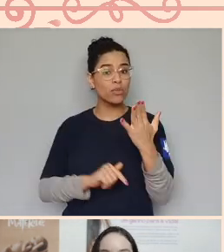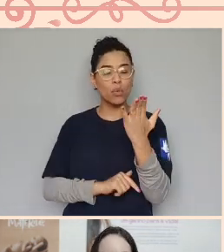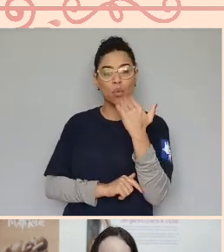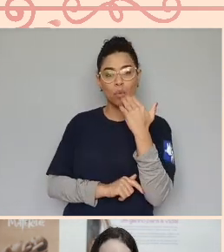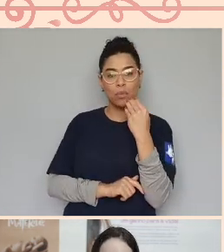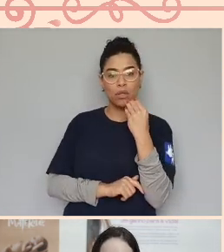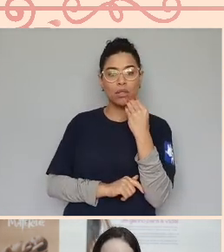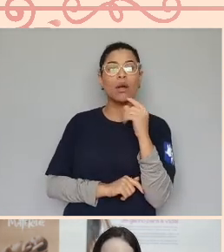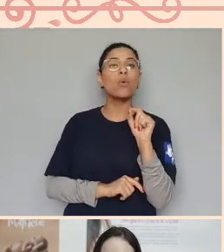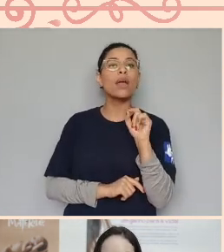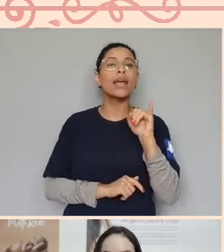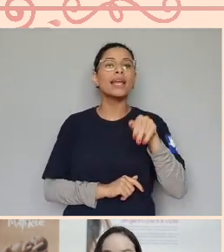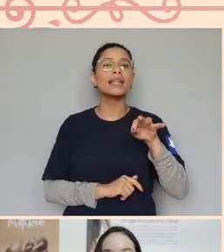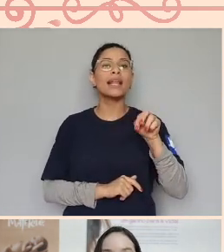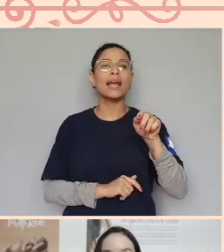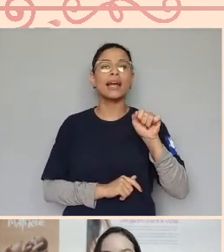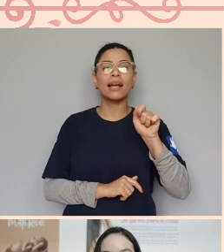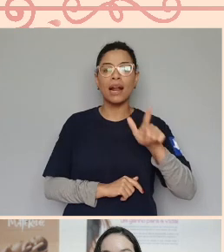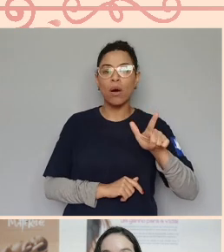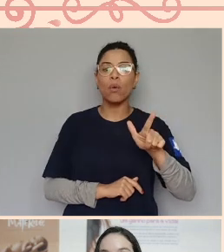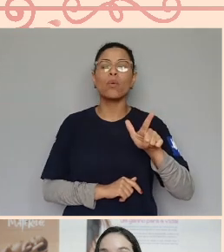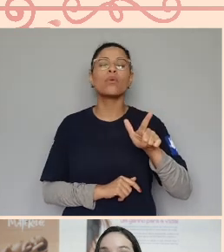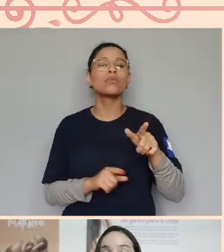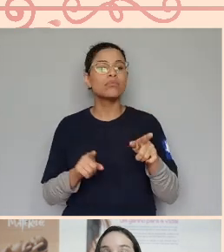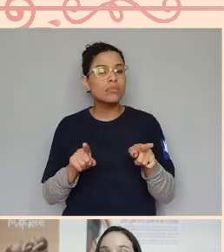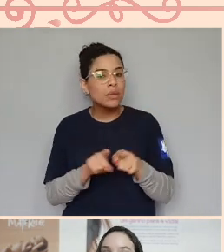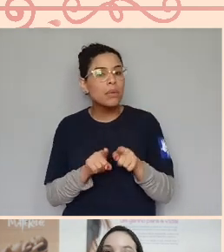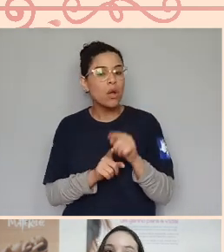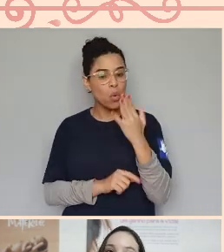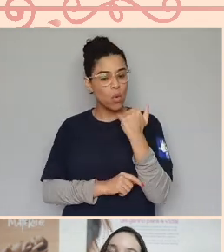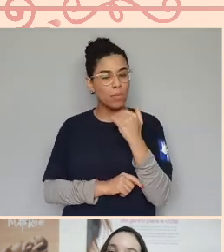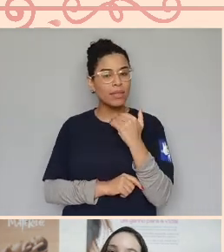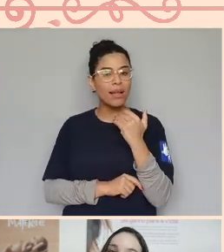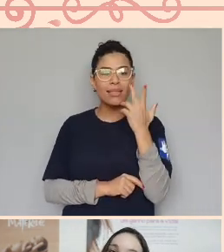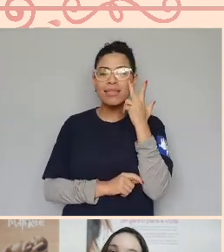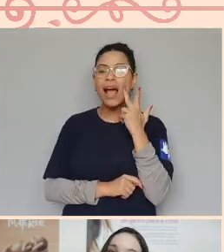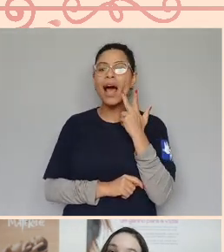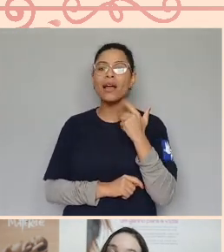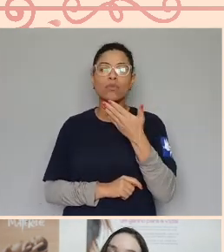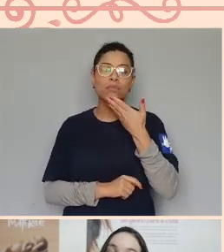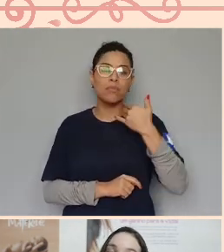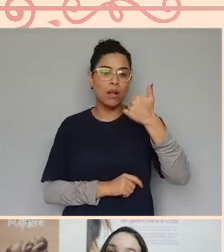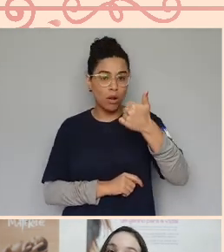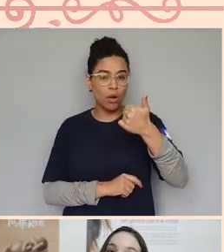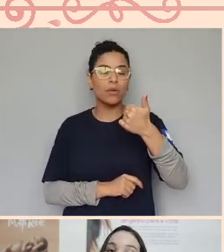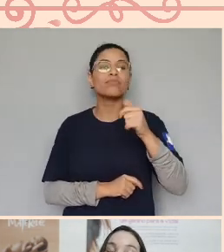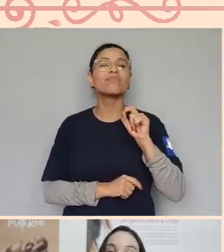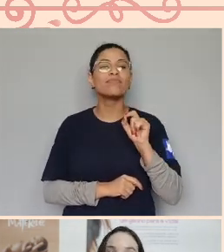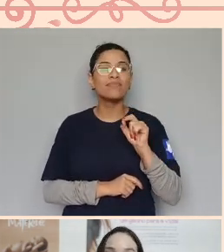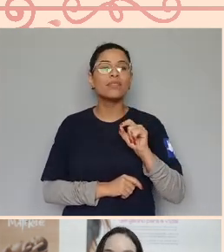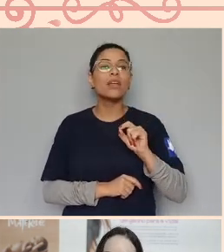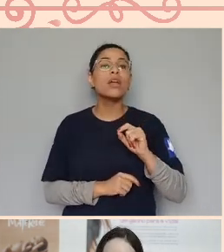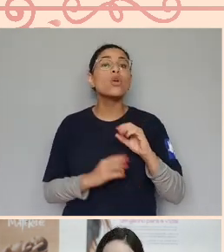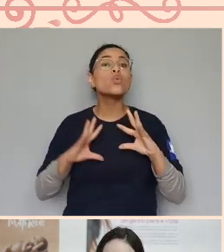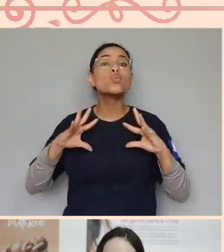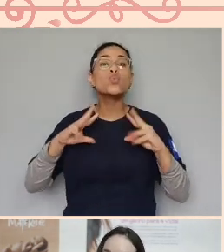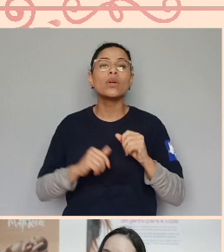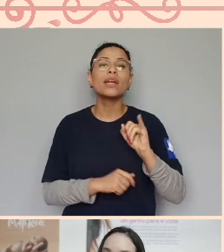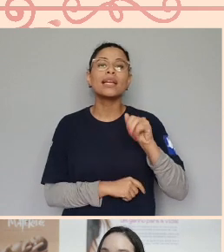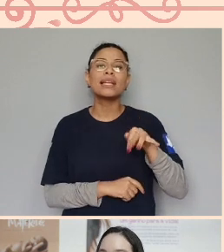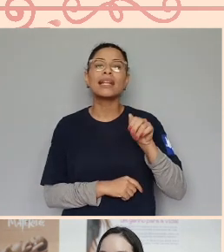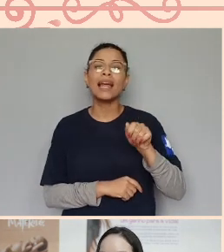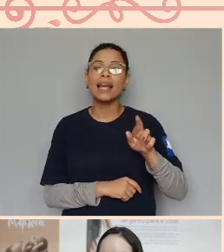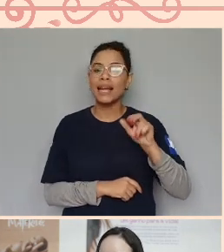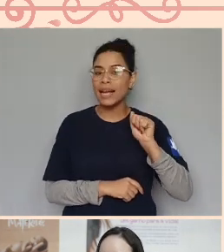alimento refinado, né? A gente também sempre pede para que a alimentação ela seja a mais natural possível, e isso inclui os grãos integrais, não